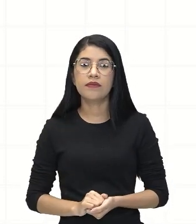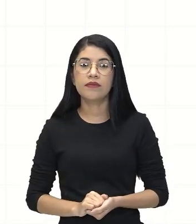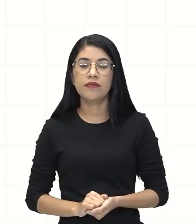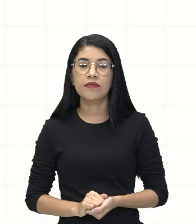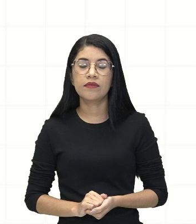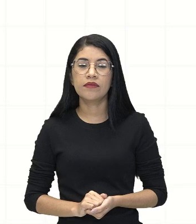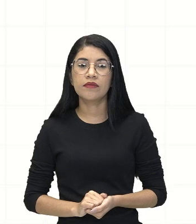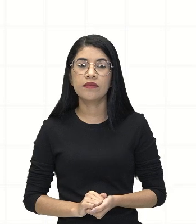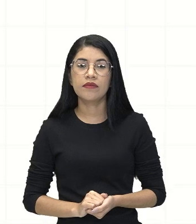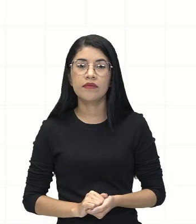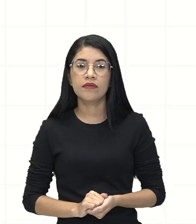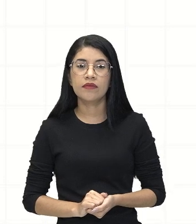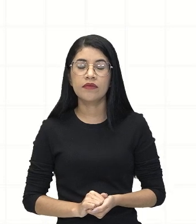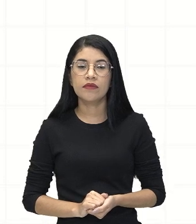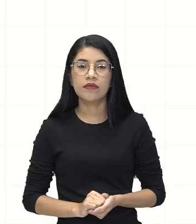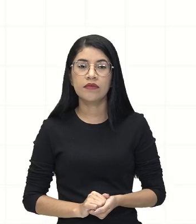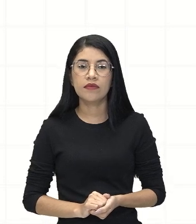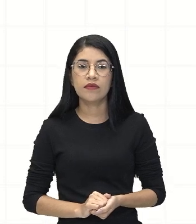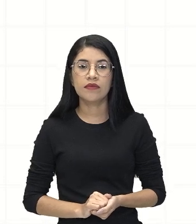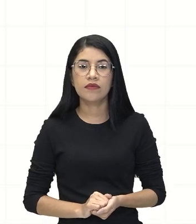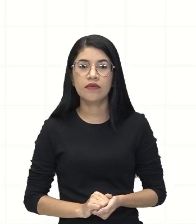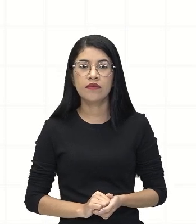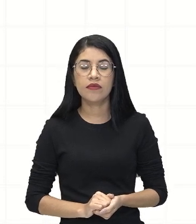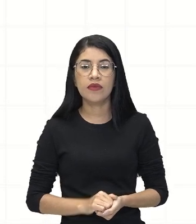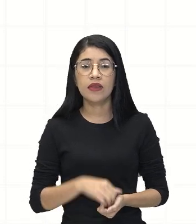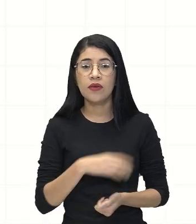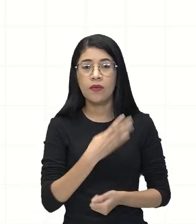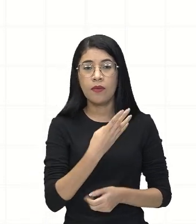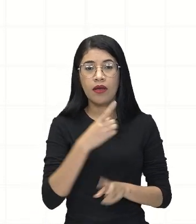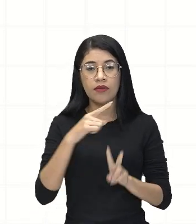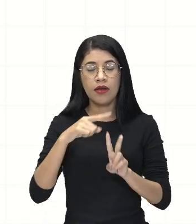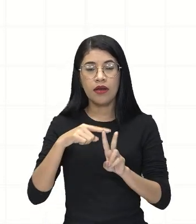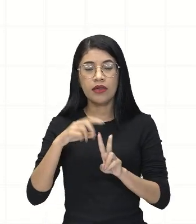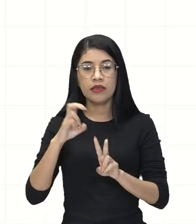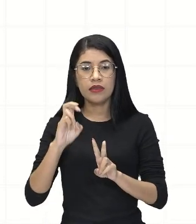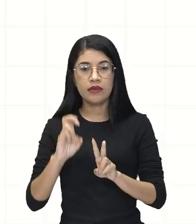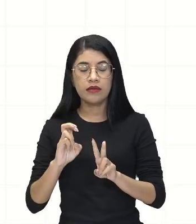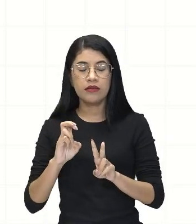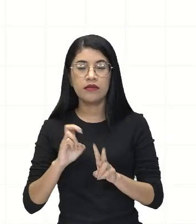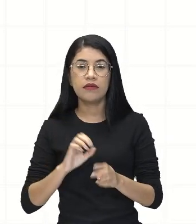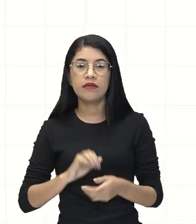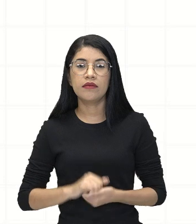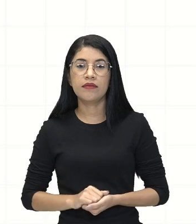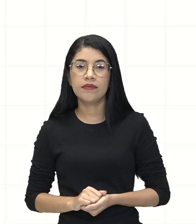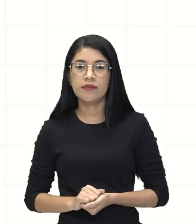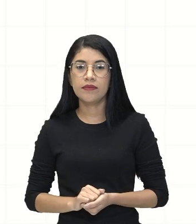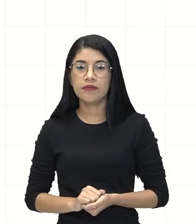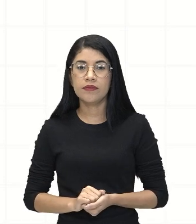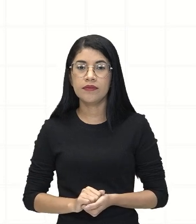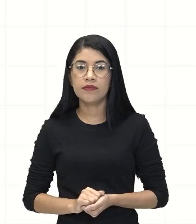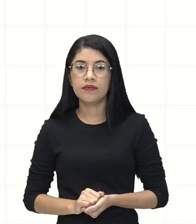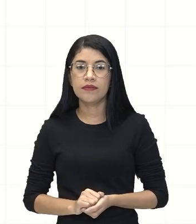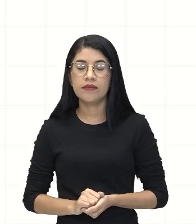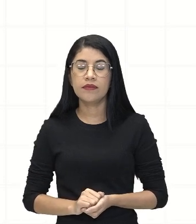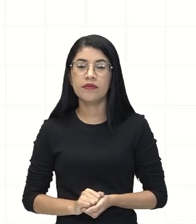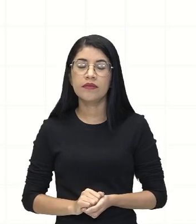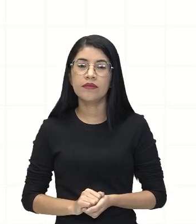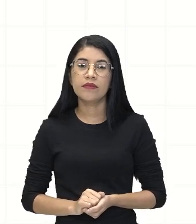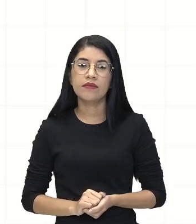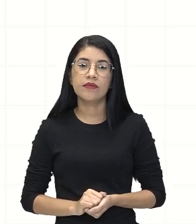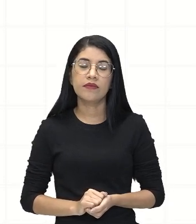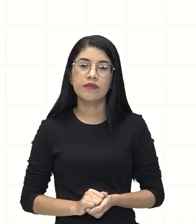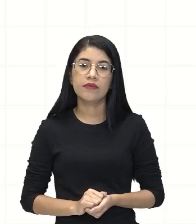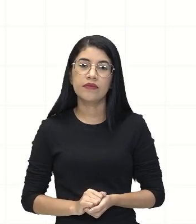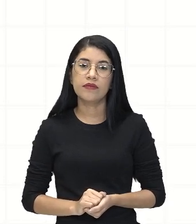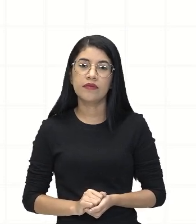ó. Beleza? Então, ó, 4 vezes raiz quadrada de 5. Ó,